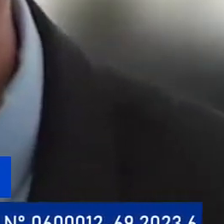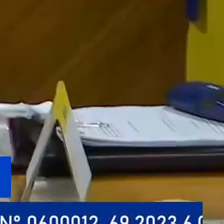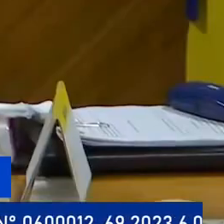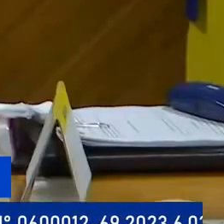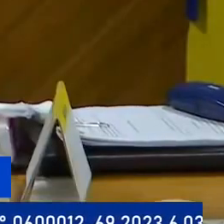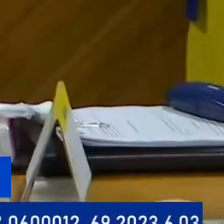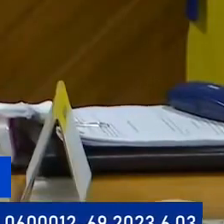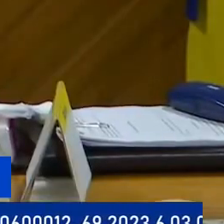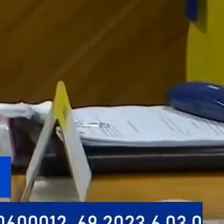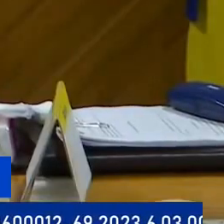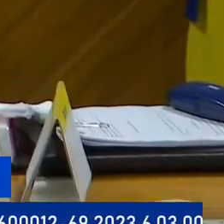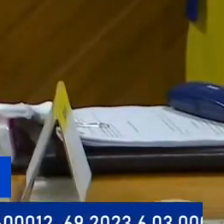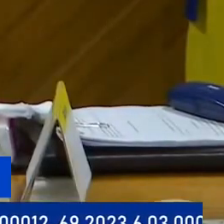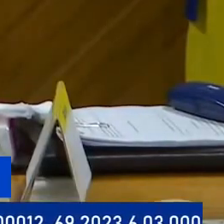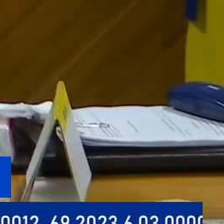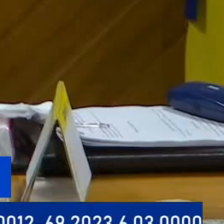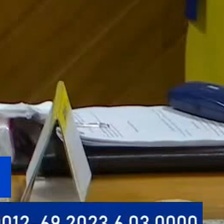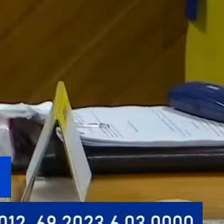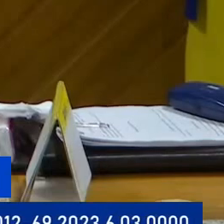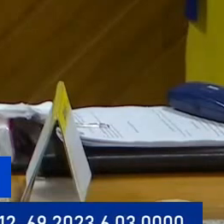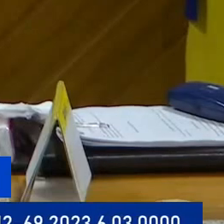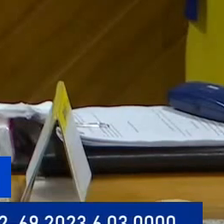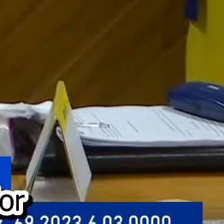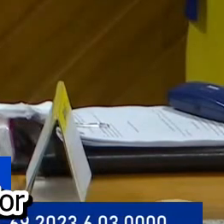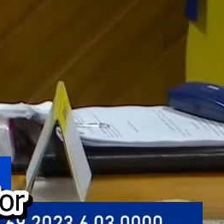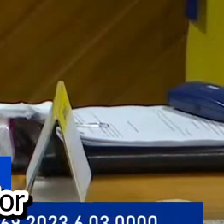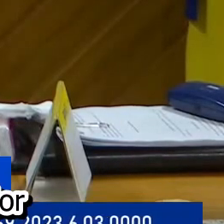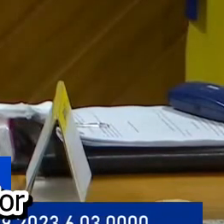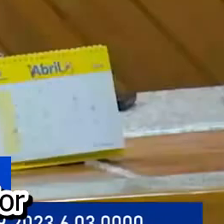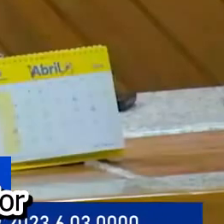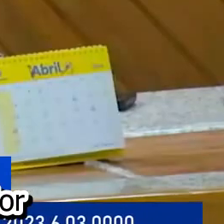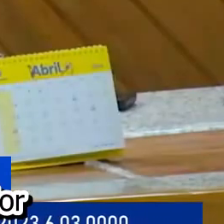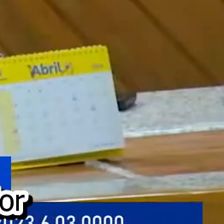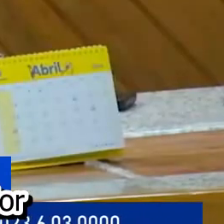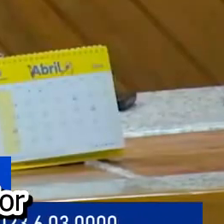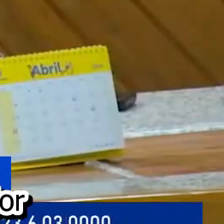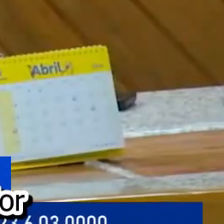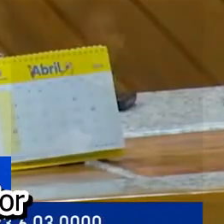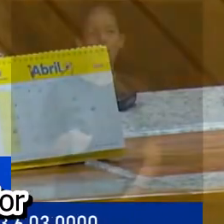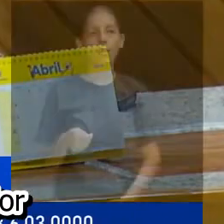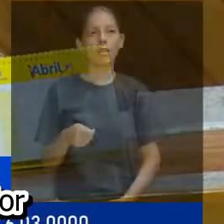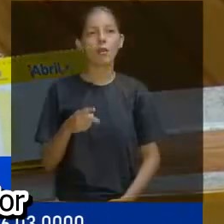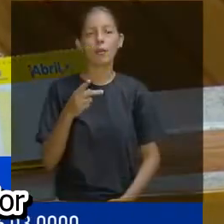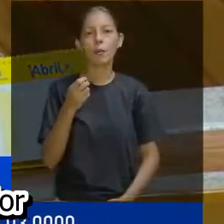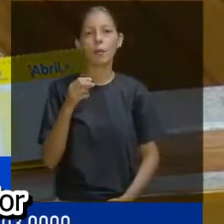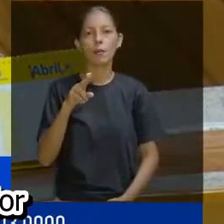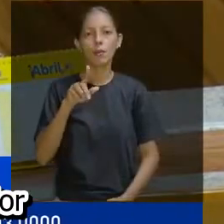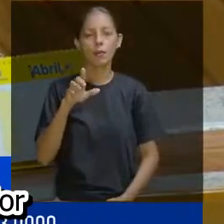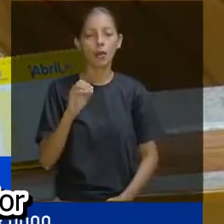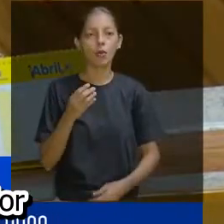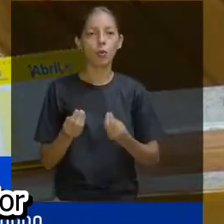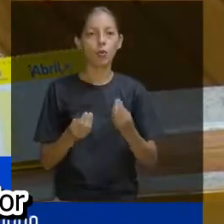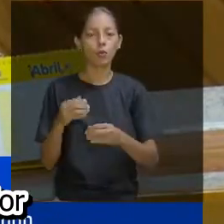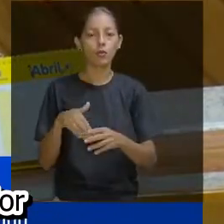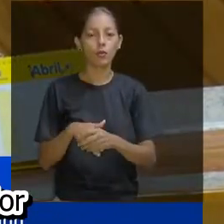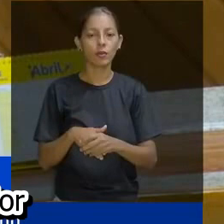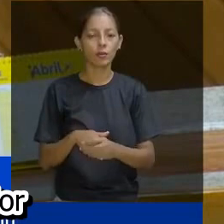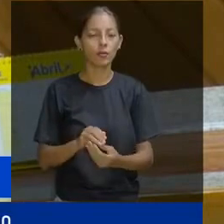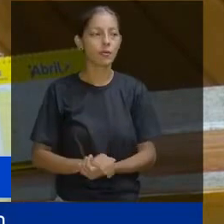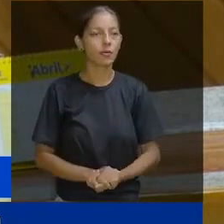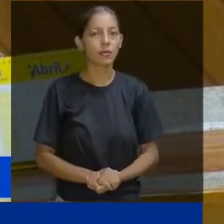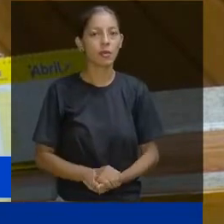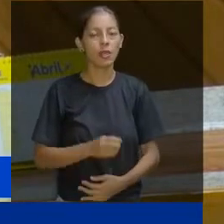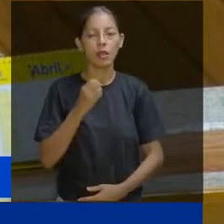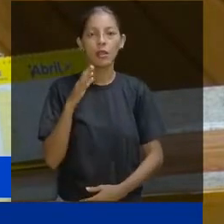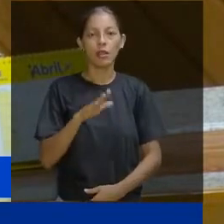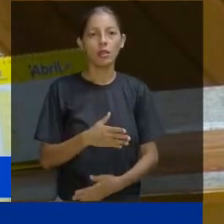esclarecimento, presidente. Perfeito. Como vota o juiz Paulo Madeira? Presidente, eminentes pares, senhor procurador regional eleitoral, advogados e advogadas e todos que